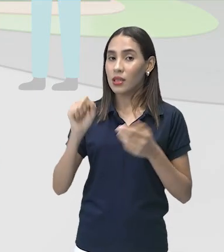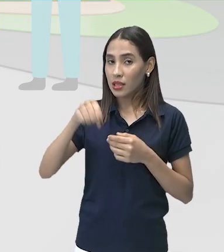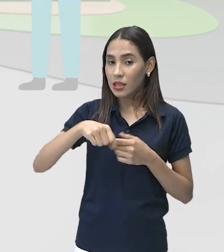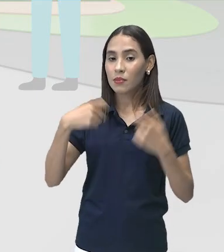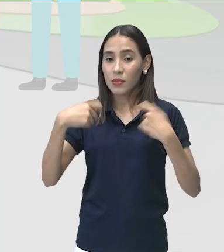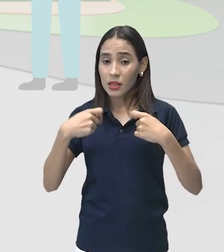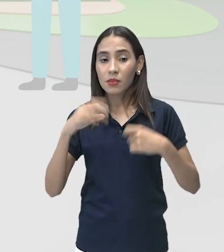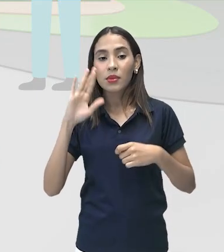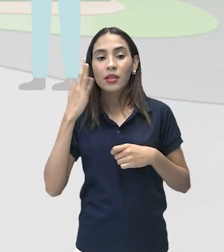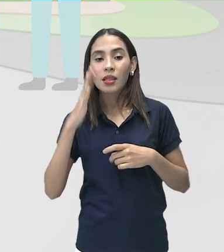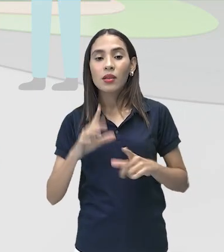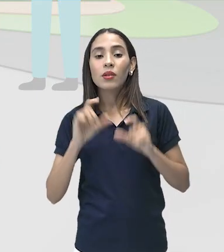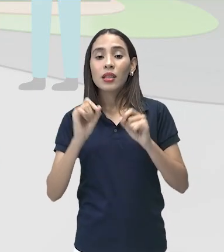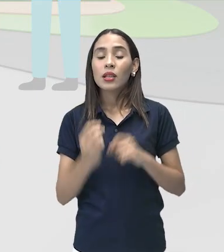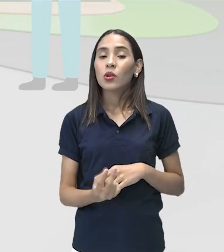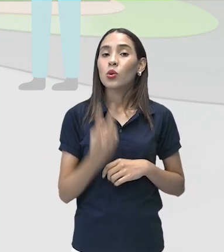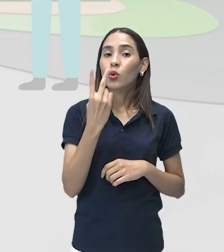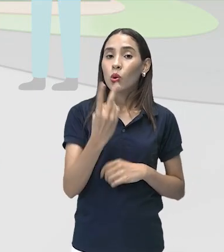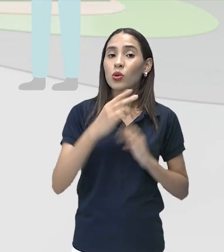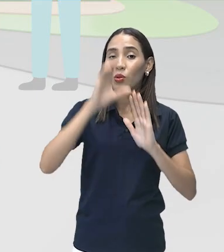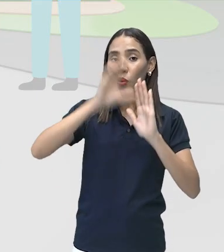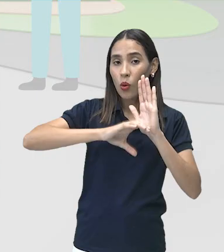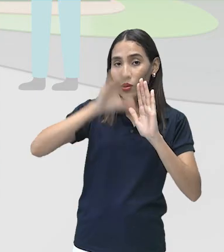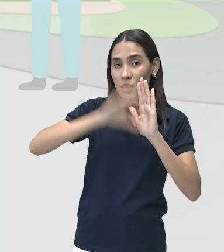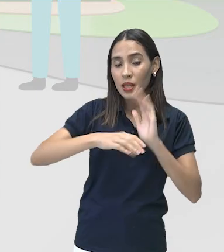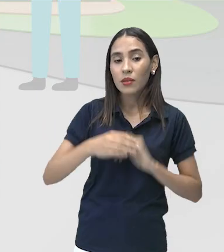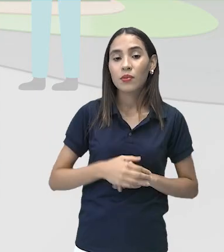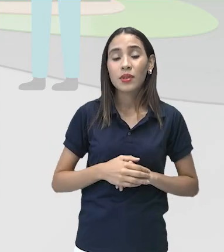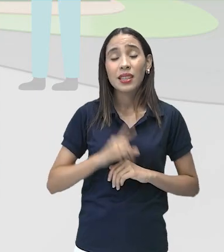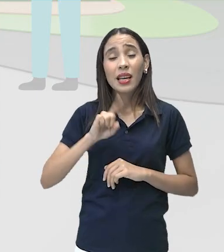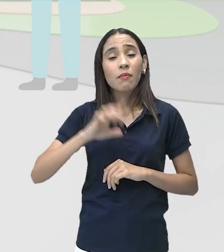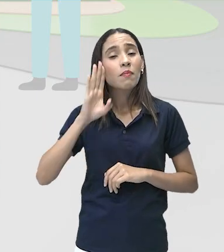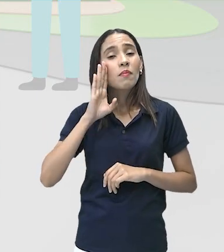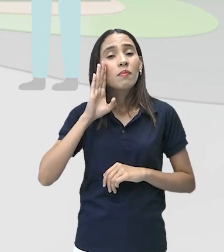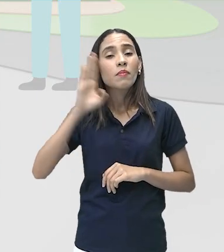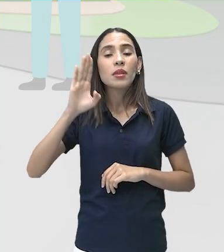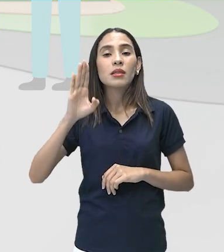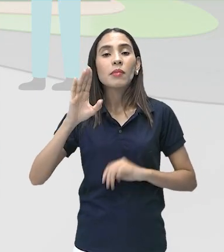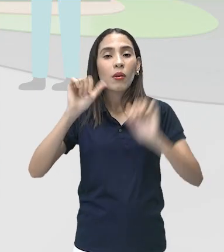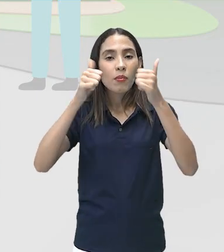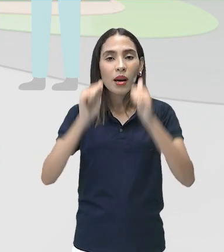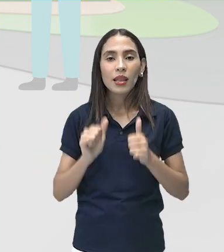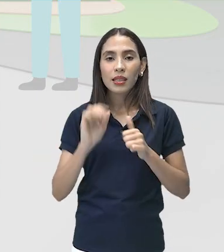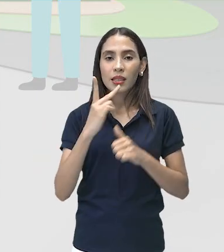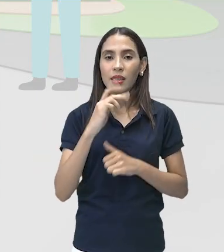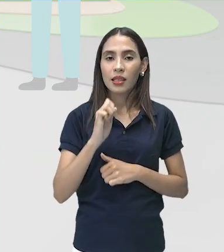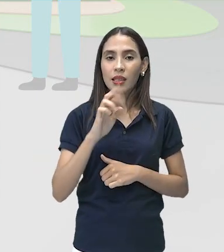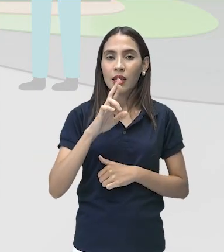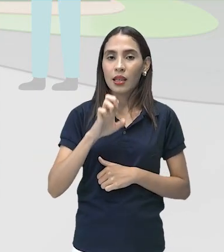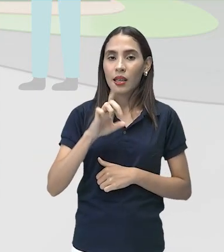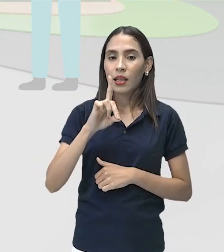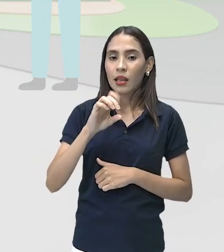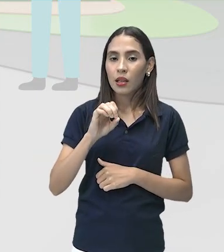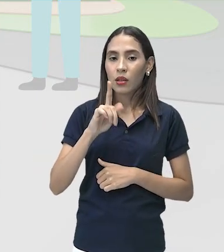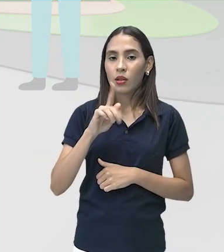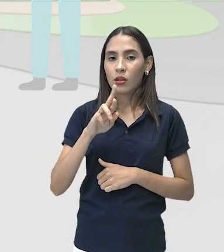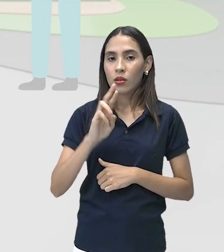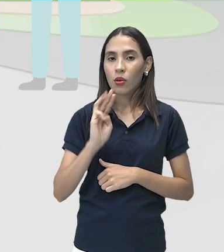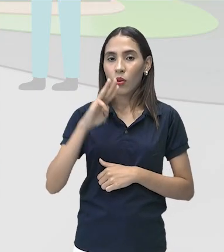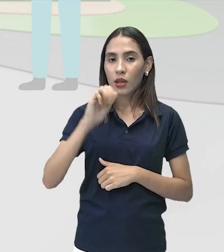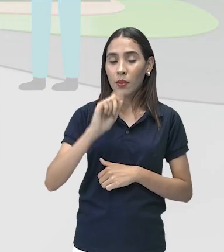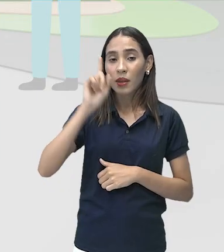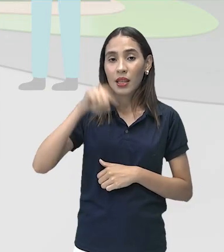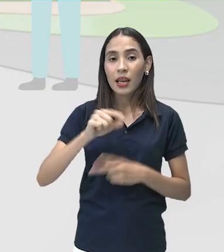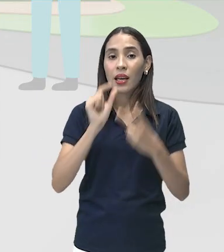nós precisamos entender dois conceitos que são chave para a interpretação de um heredograma, que é o conceito de